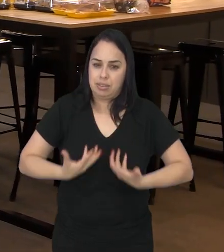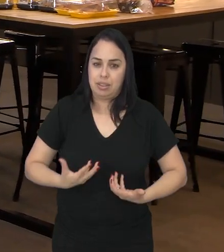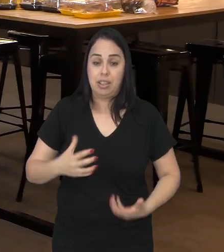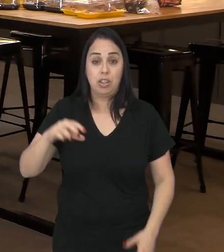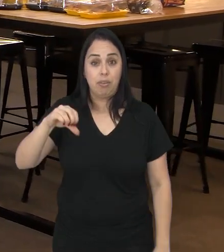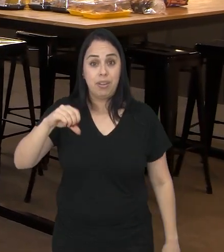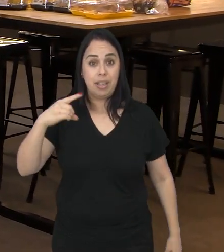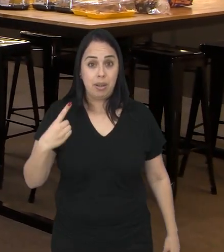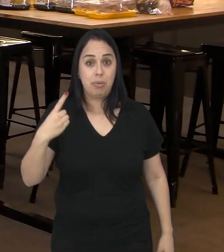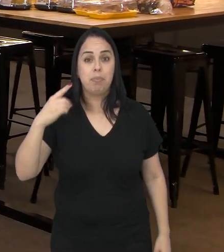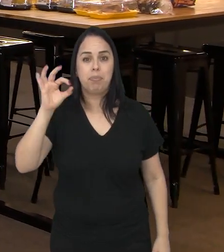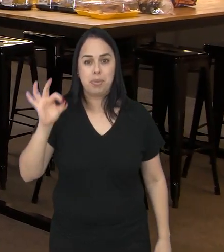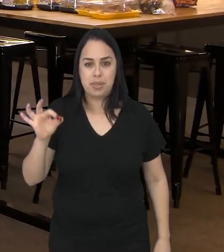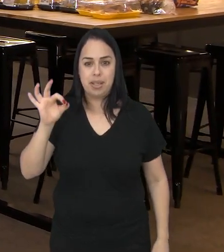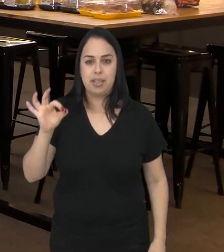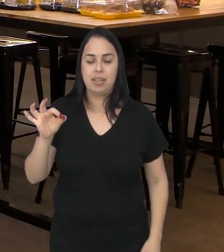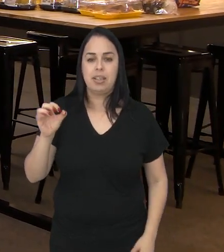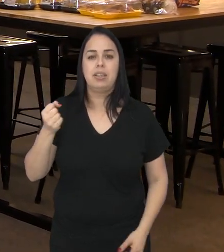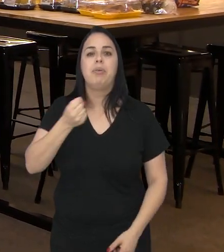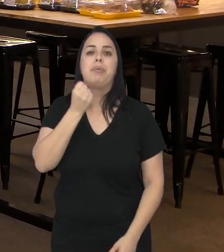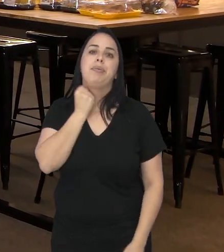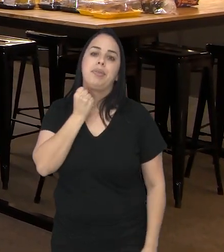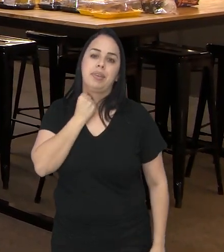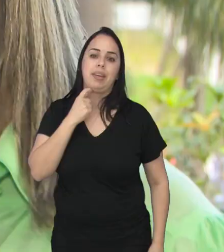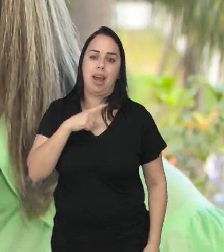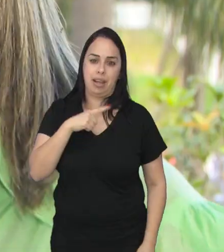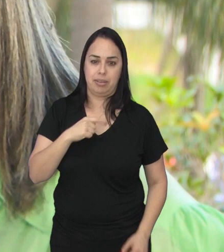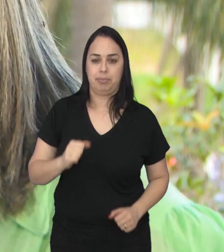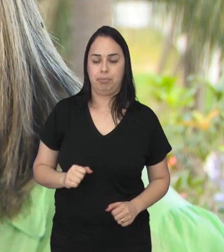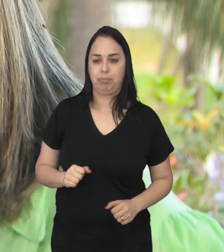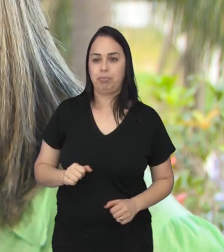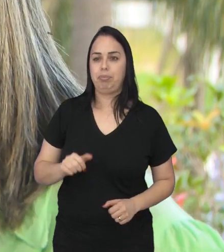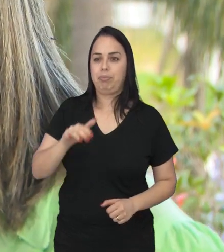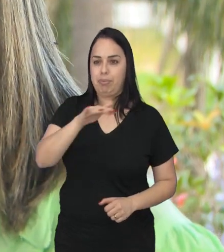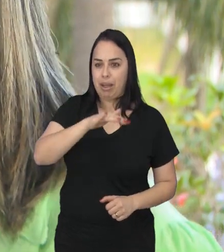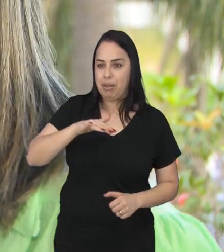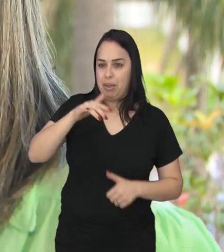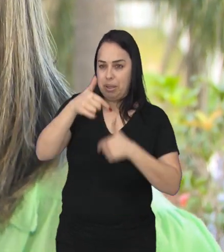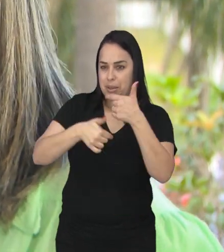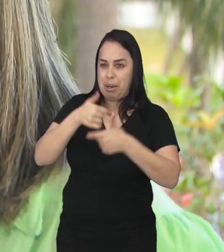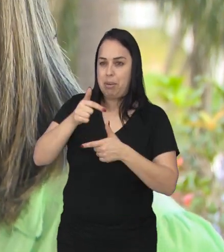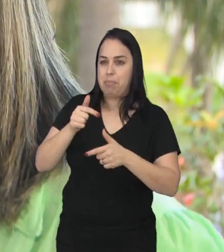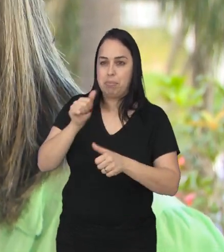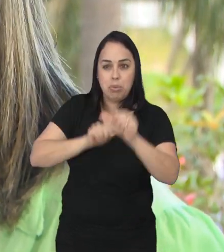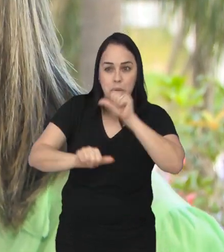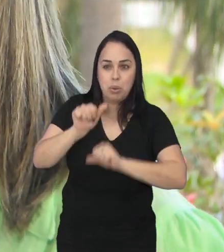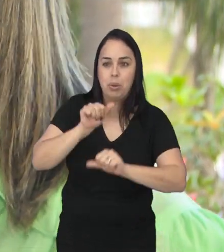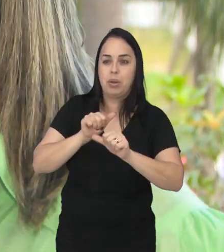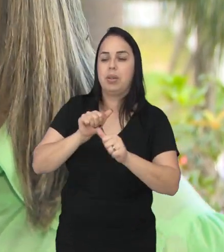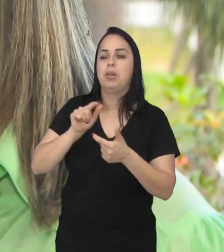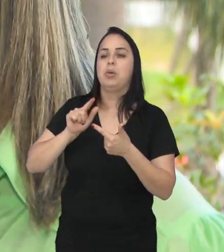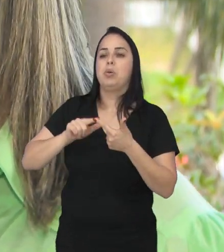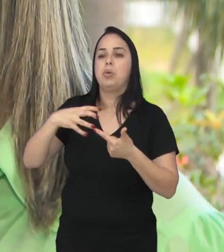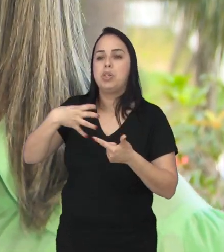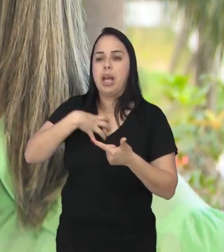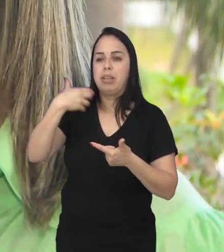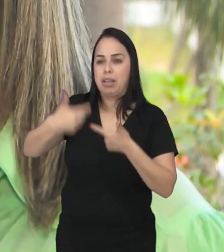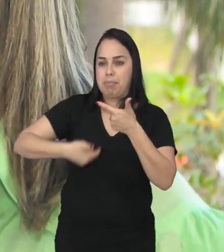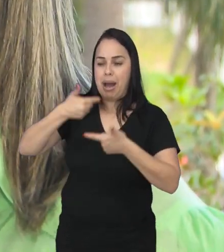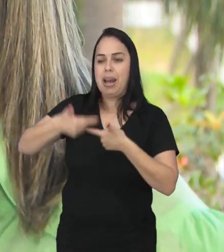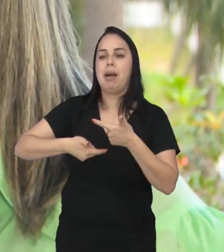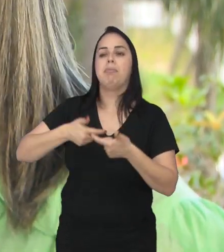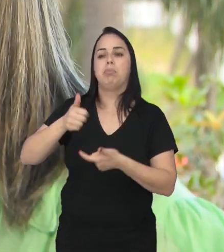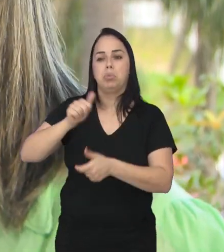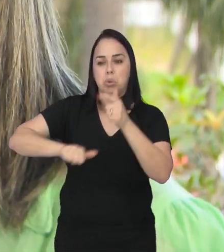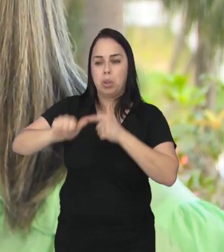de 91% deles estão estressados de trabalho mudou o modelo de trabalho mudou e as empresas